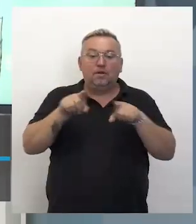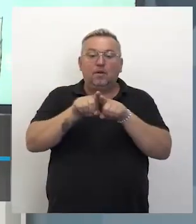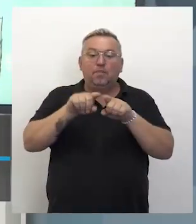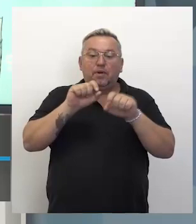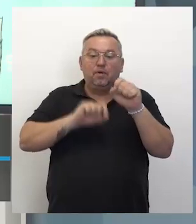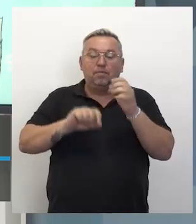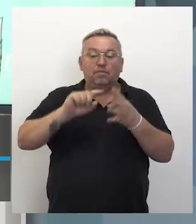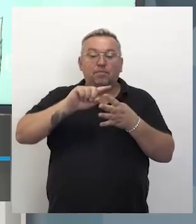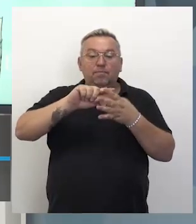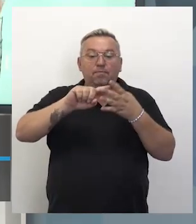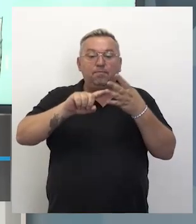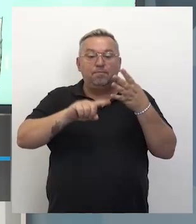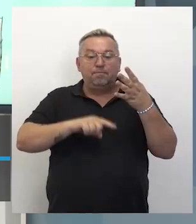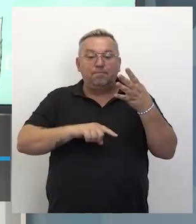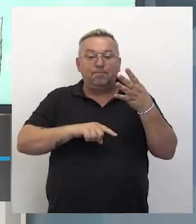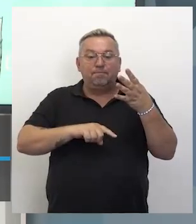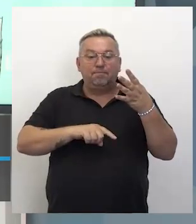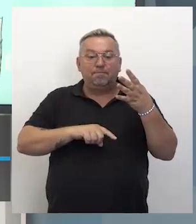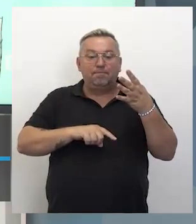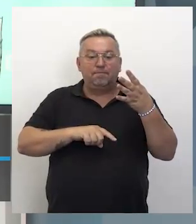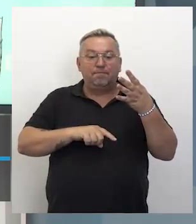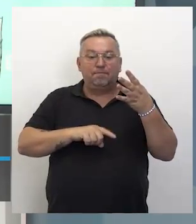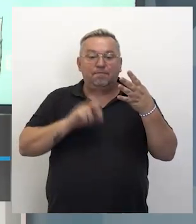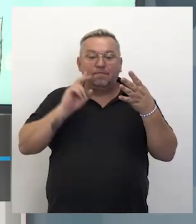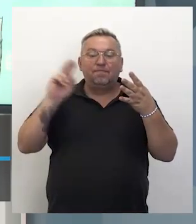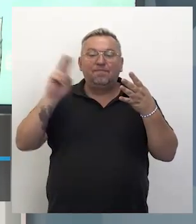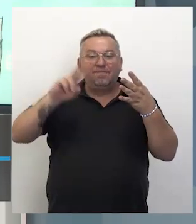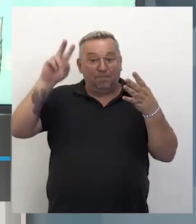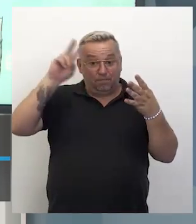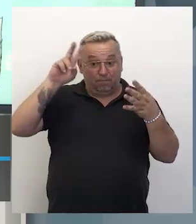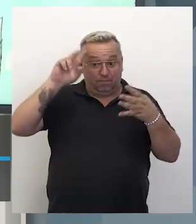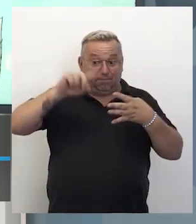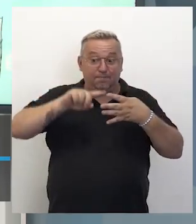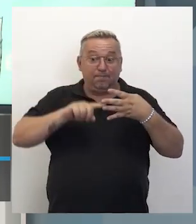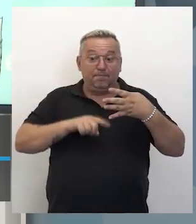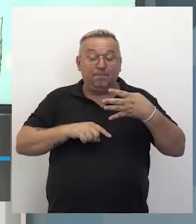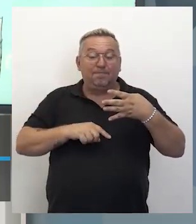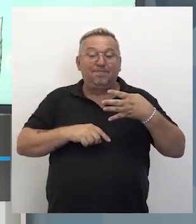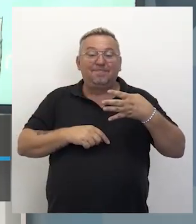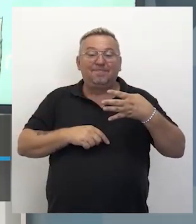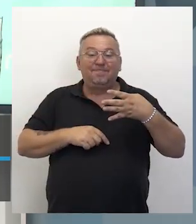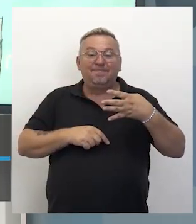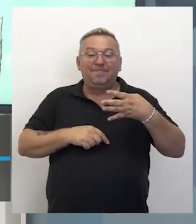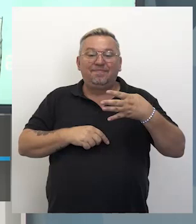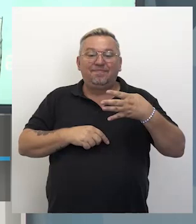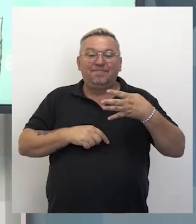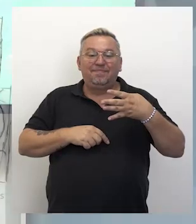as 4 missões. Então, vamos relembrar quais foram as 4 missões.